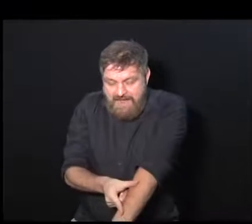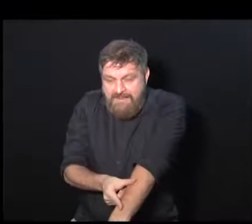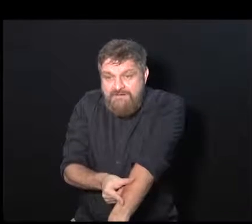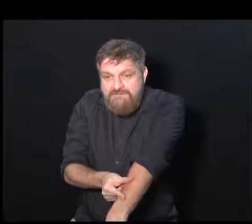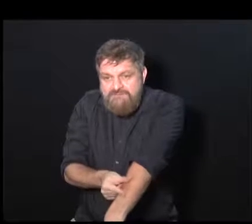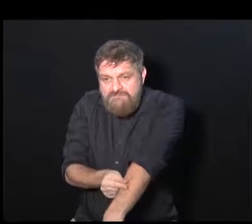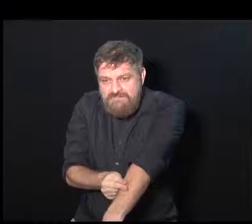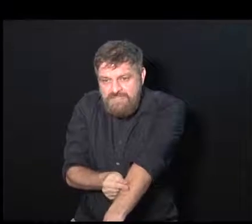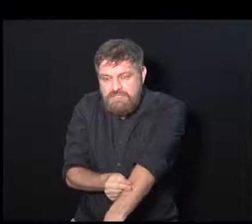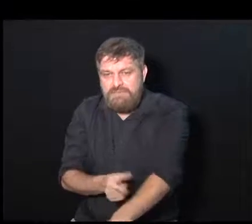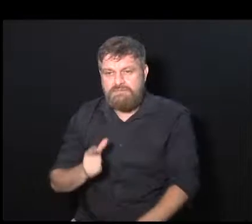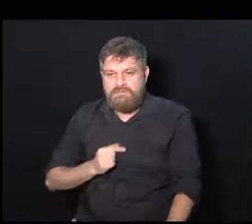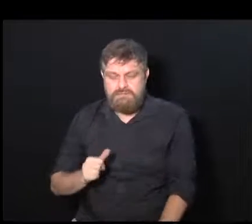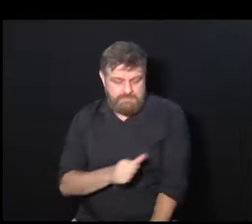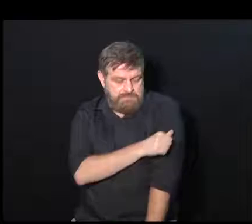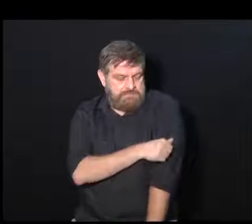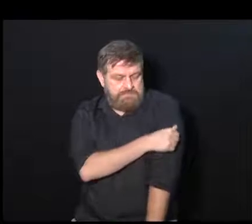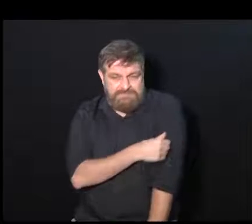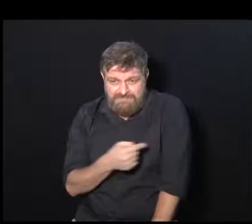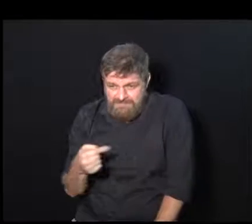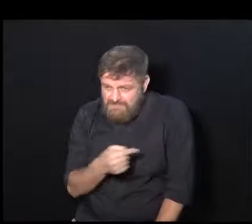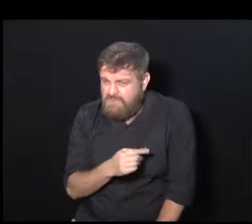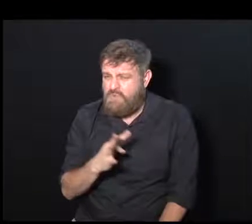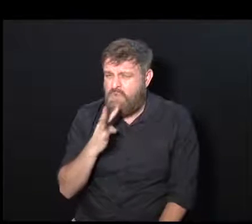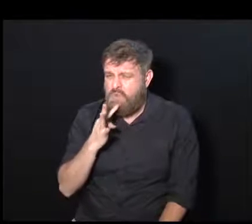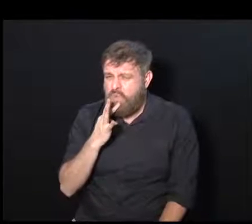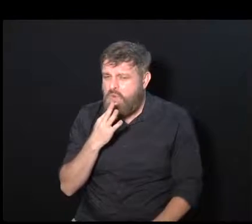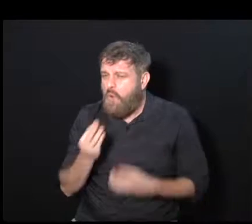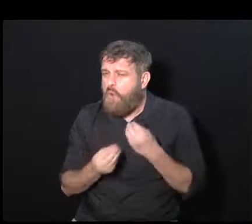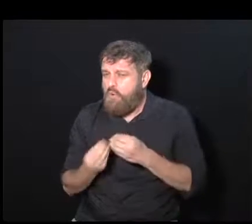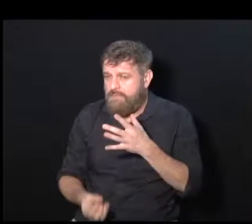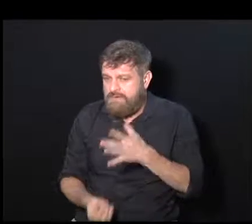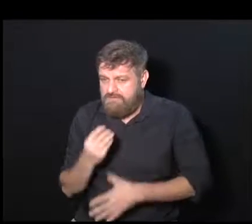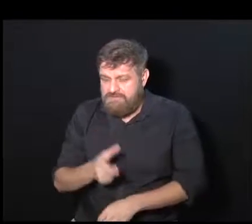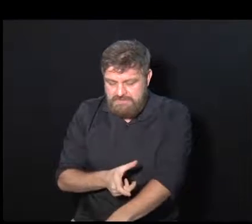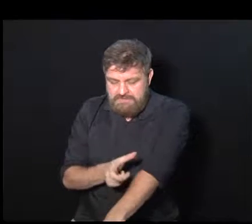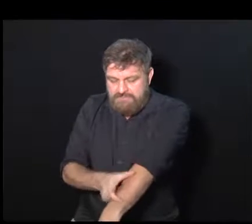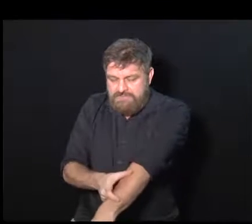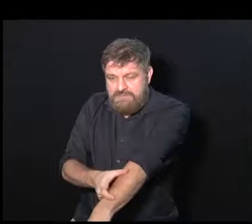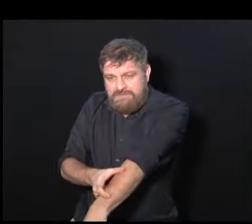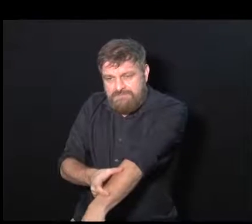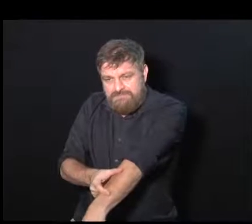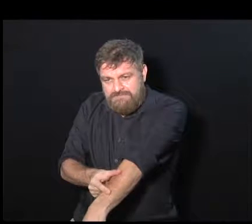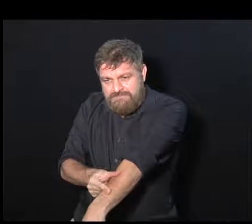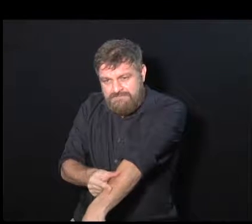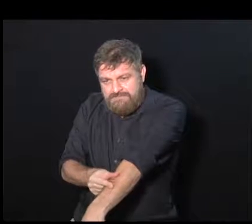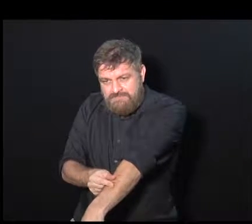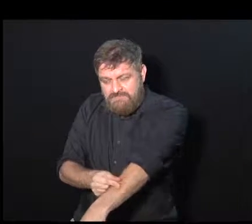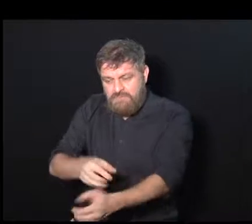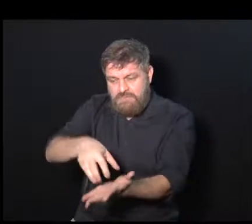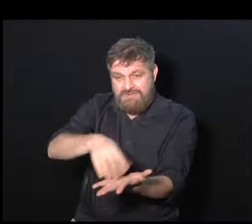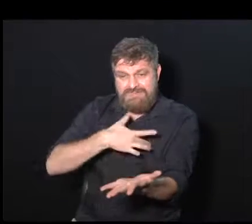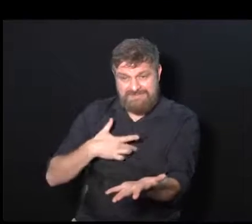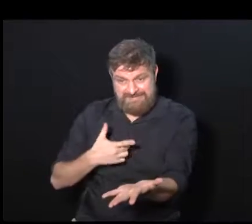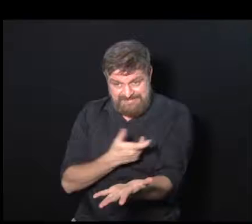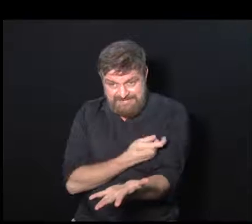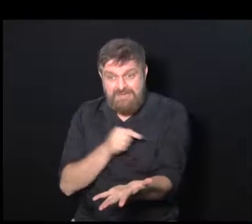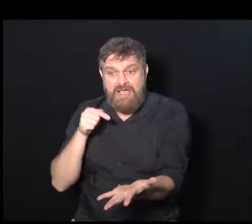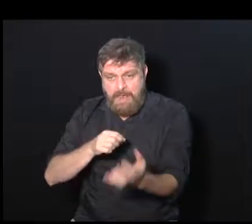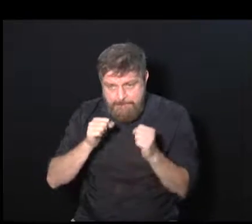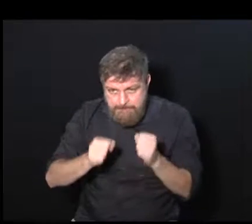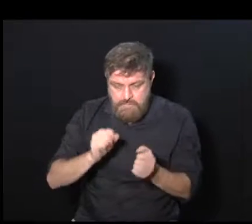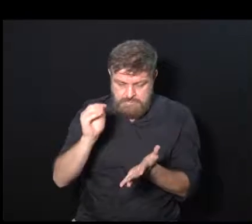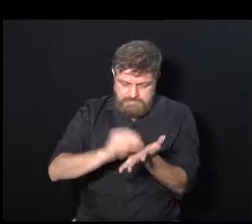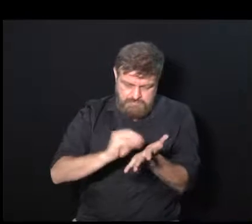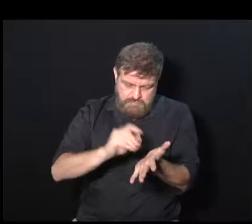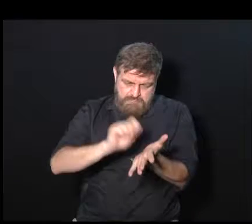está mais por dentro da cicatrização de feridas nas unidades básicas, então eles podem